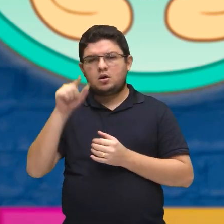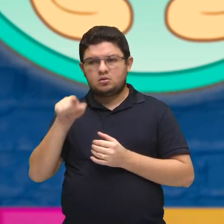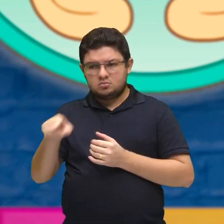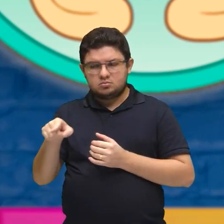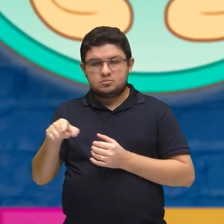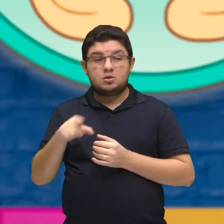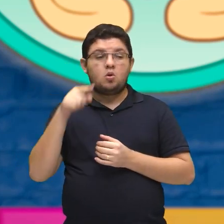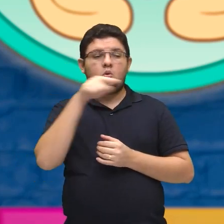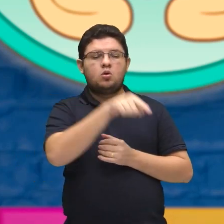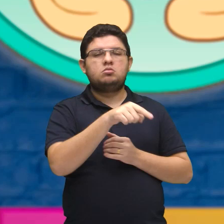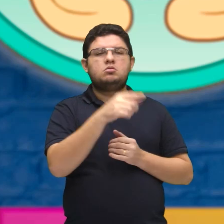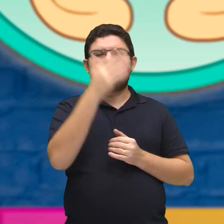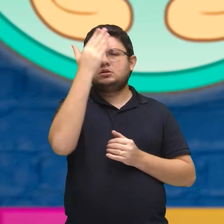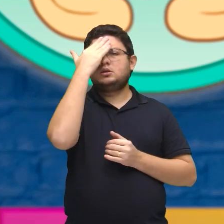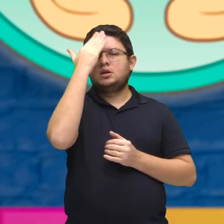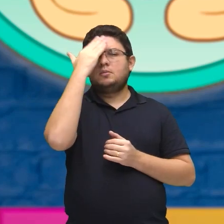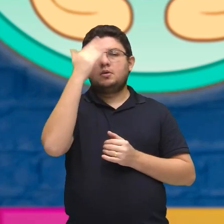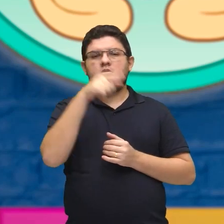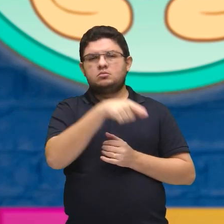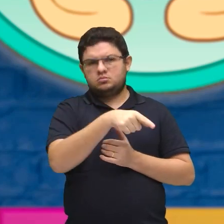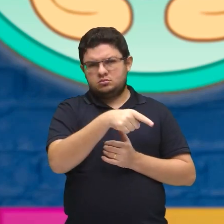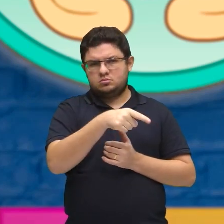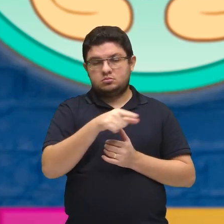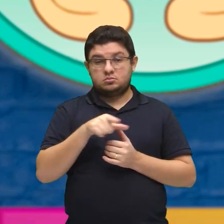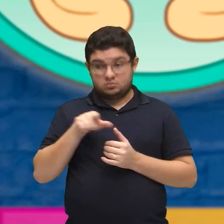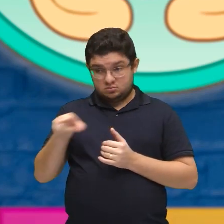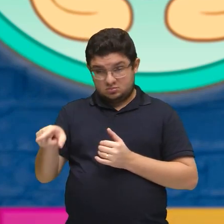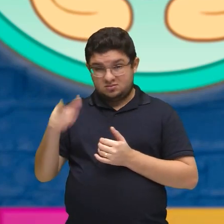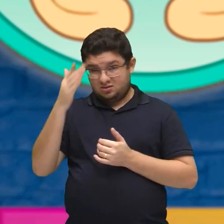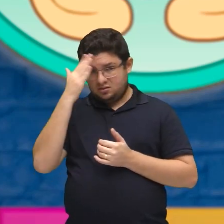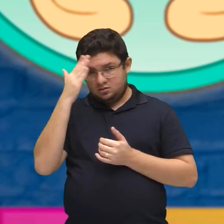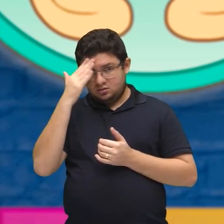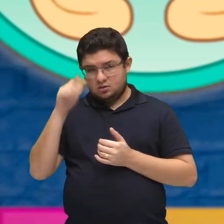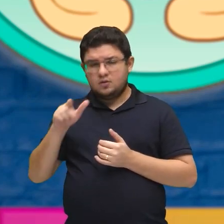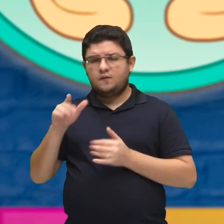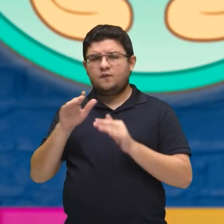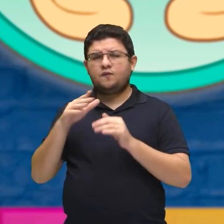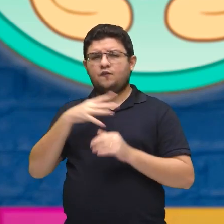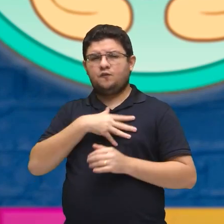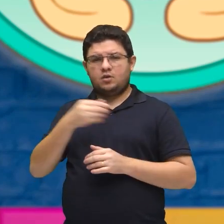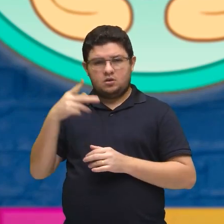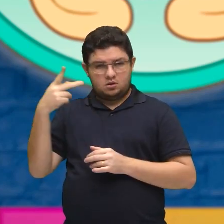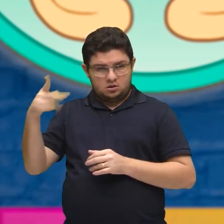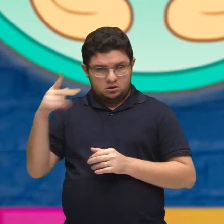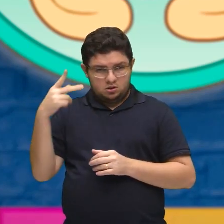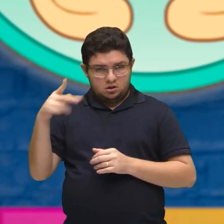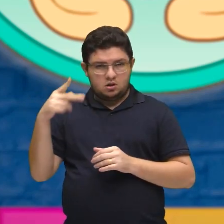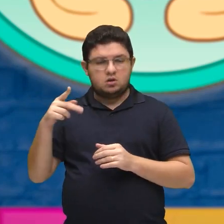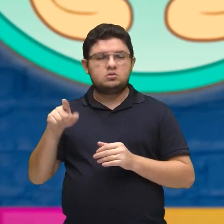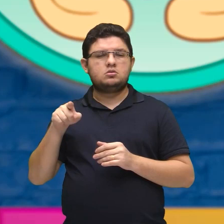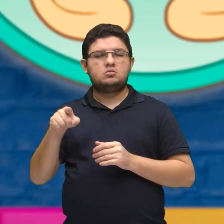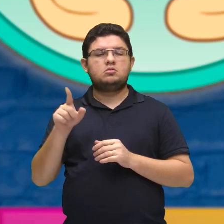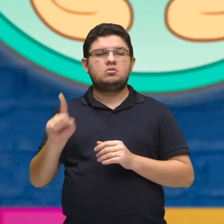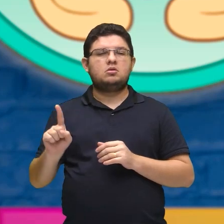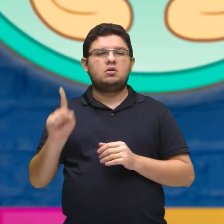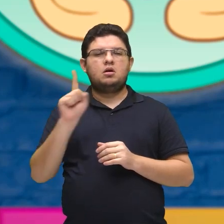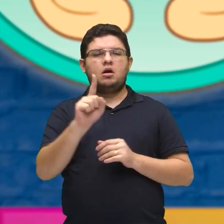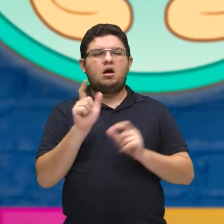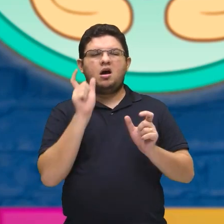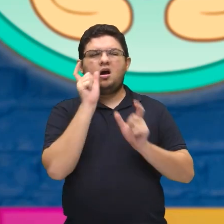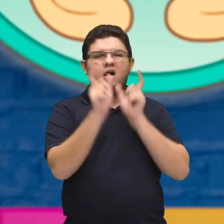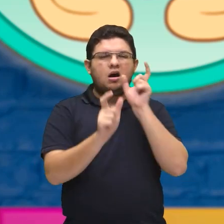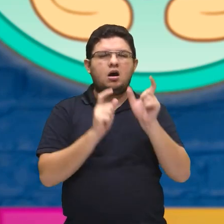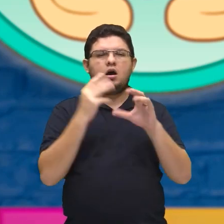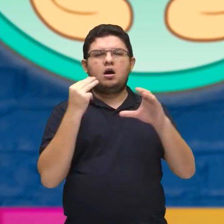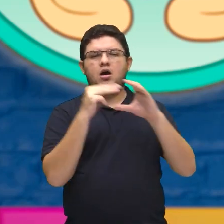escola, né, de agredir ou ser agredido por alguém nas redes sociais? Isso a gente tem que estar bem claro, bem